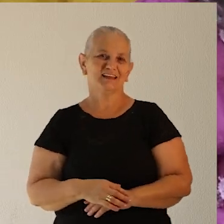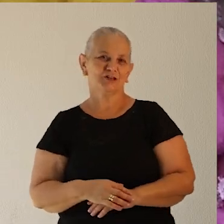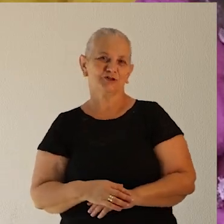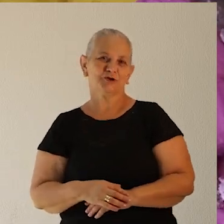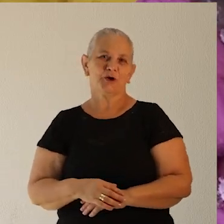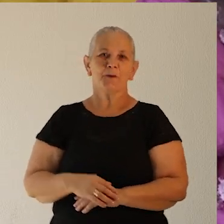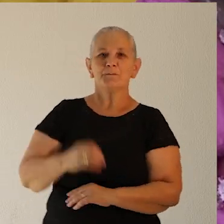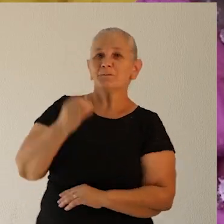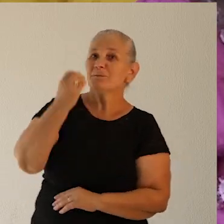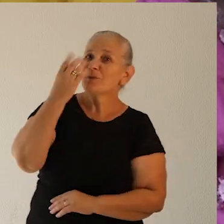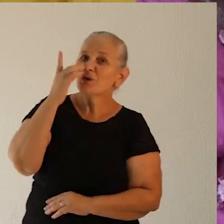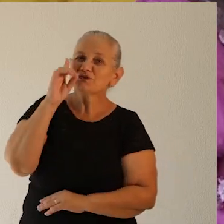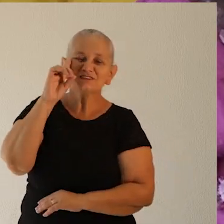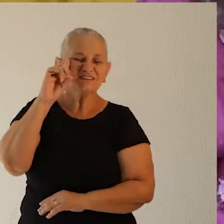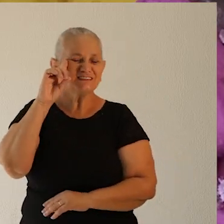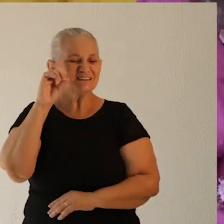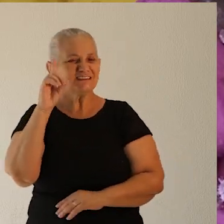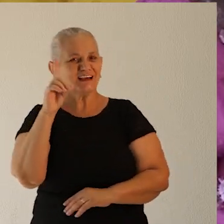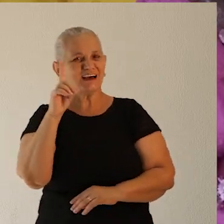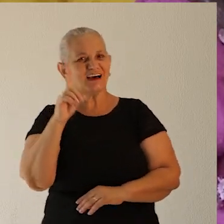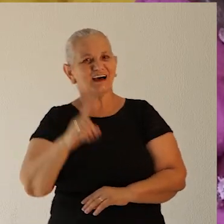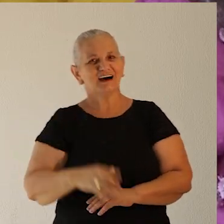bom dia,